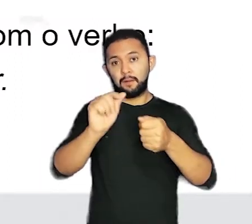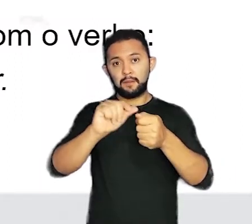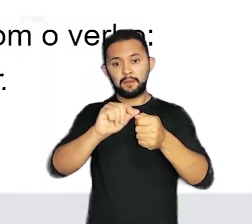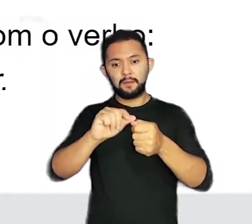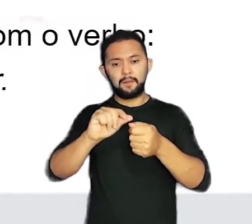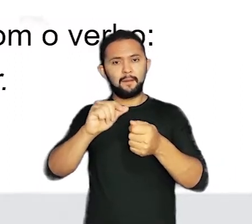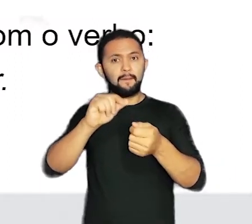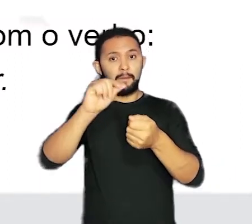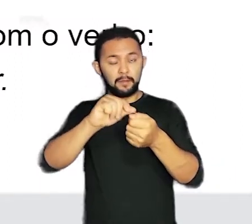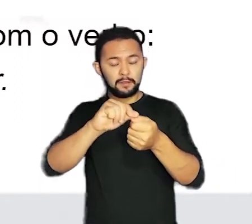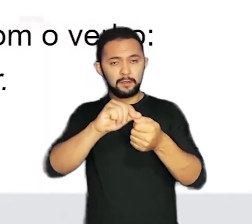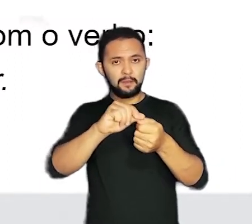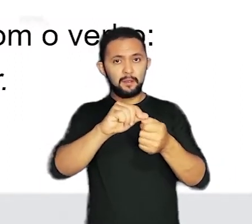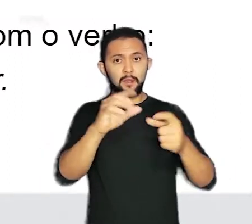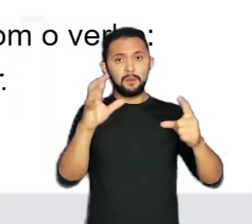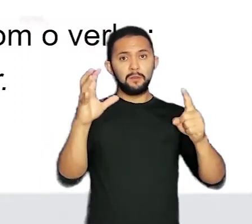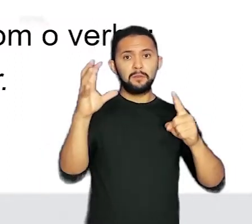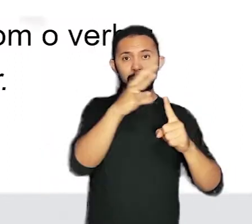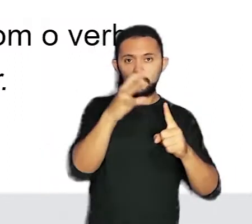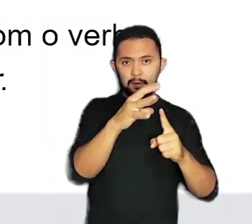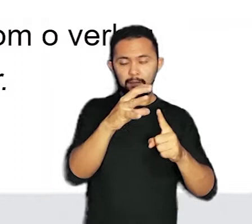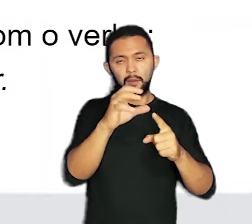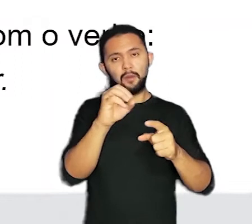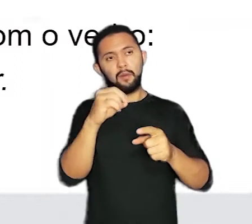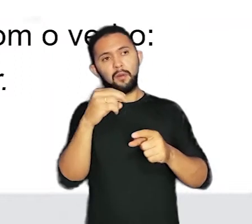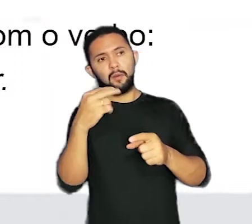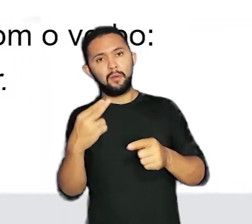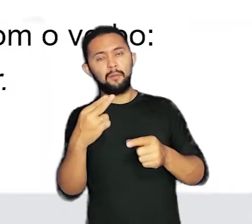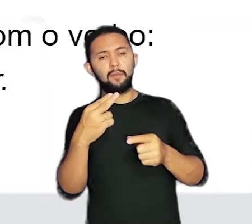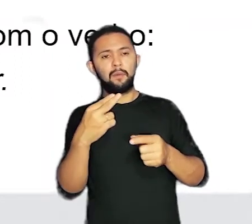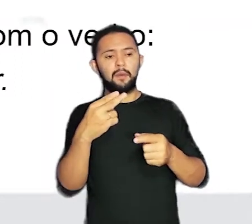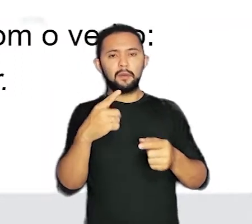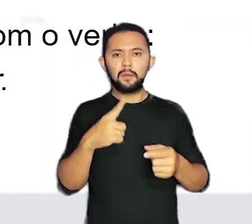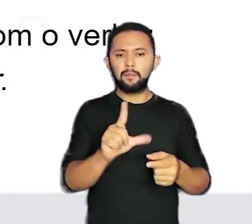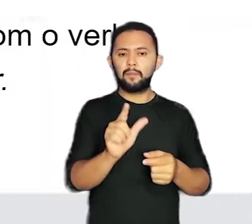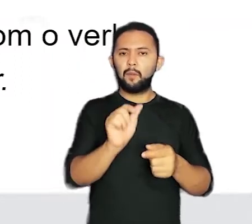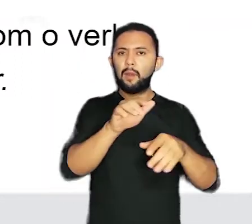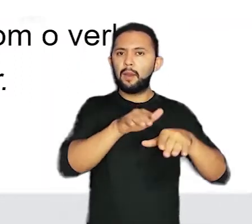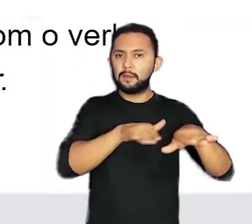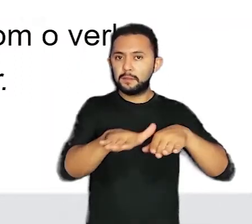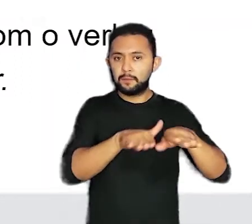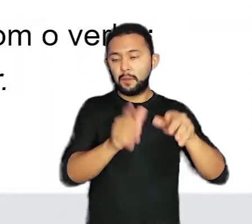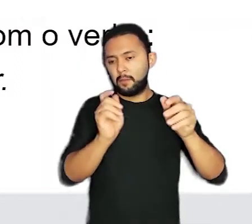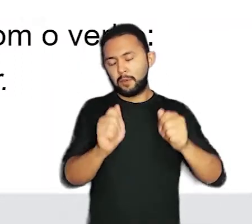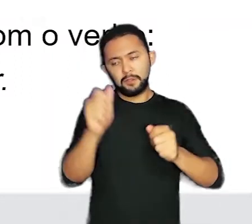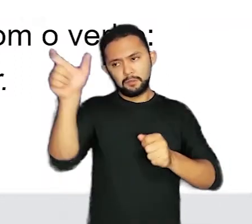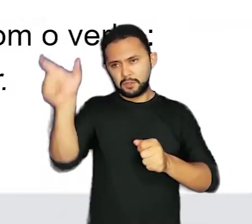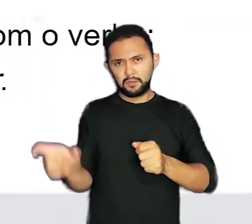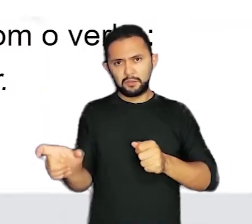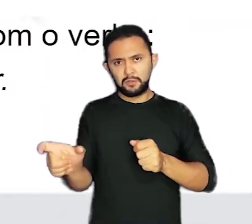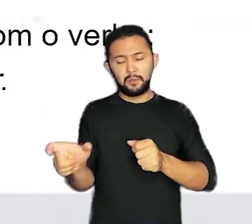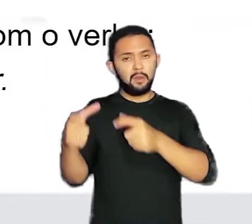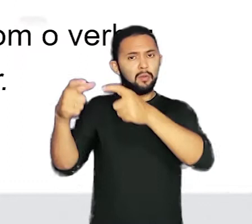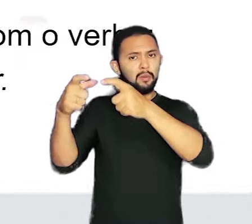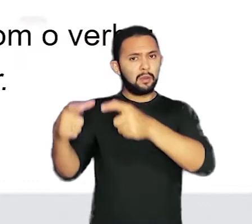ação. E esse elemento pode ser uma pessoa, pode ser um animal, pode ser um objeto, tá? Pode ser uma